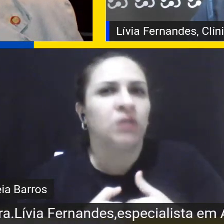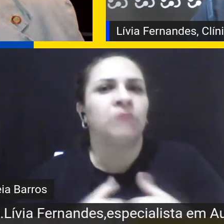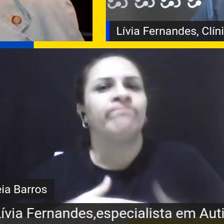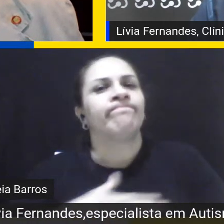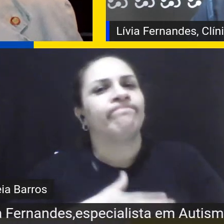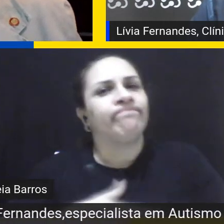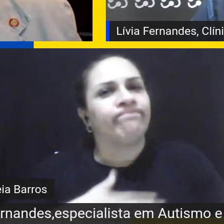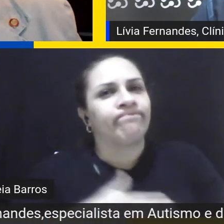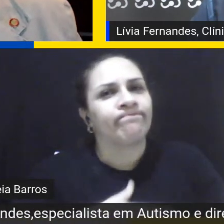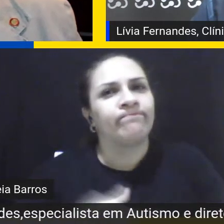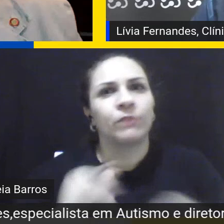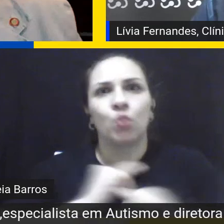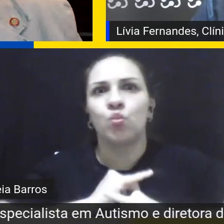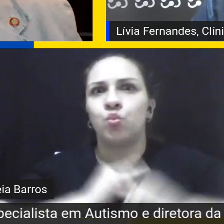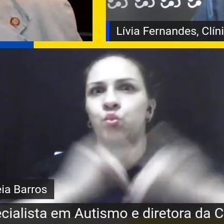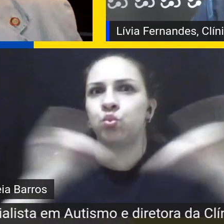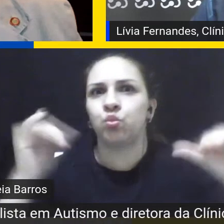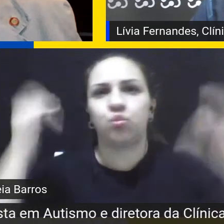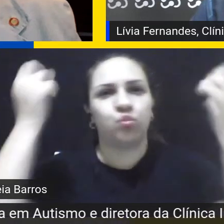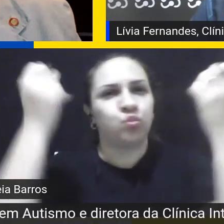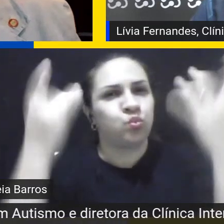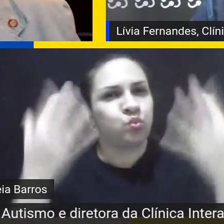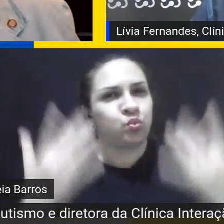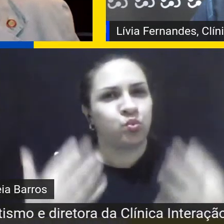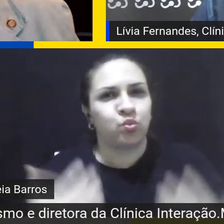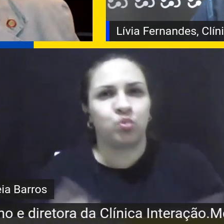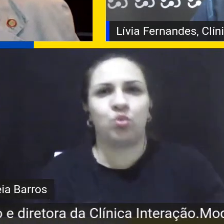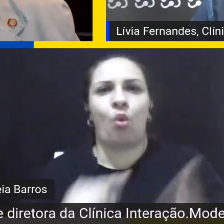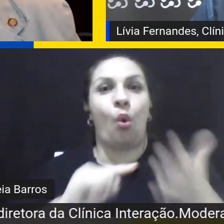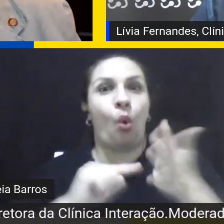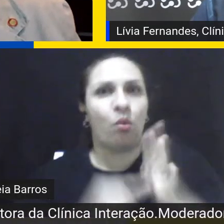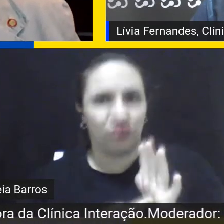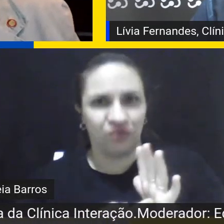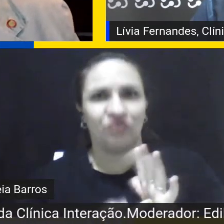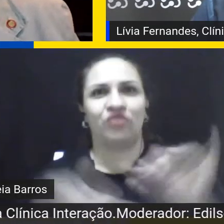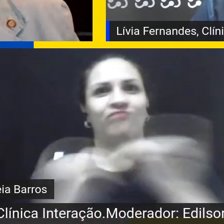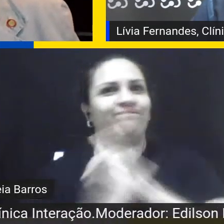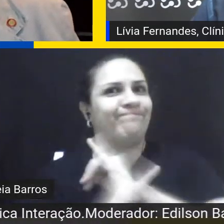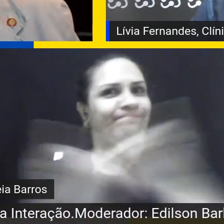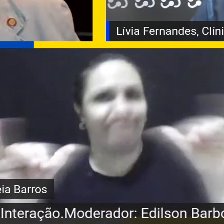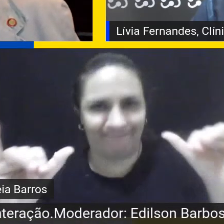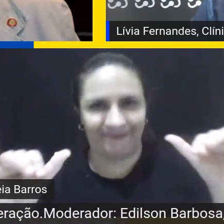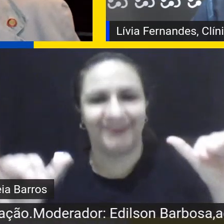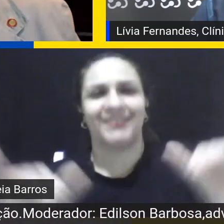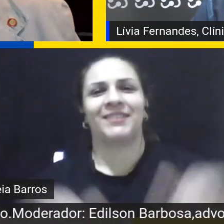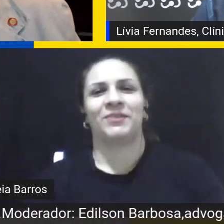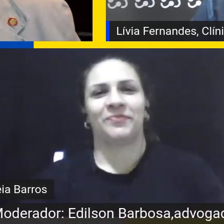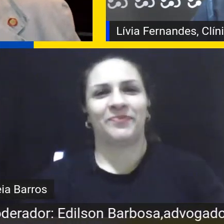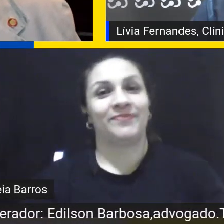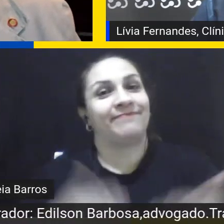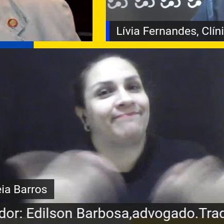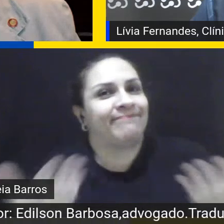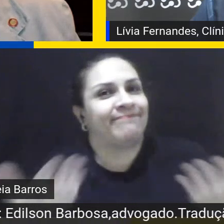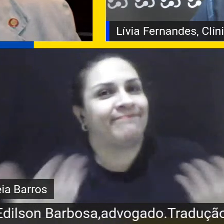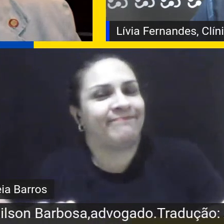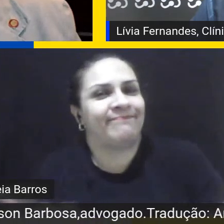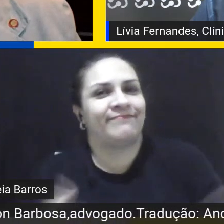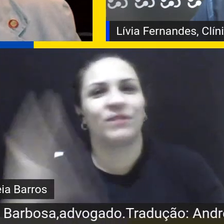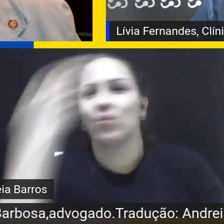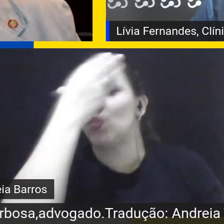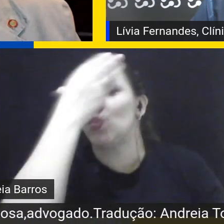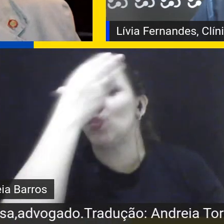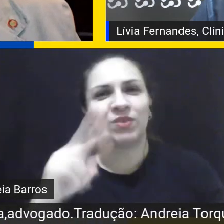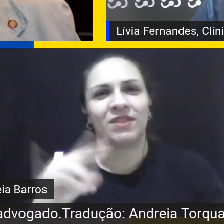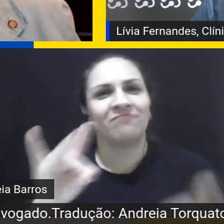prazer repassar conhecimento. O nosso objetivo aqui é passar conhecimento. Então, não se esqueça, se inscreva